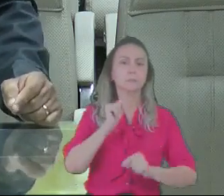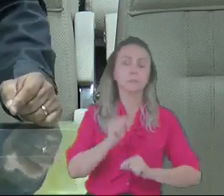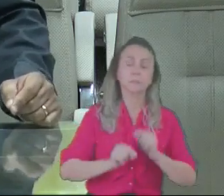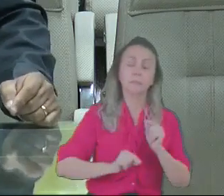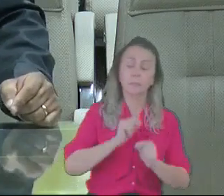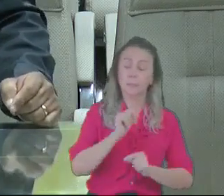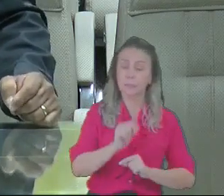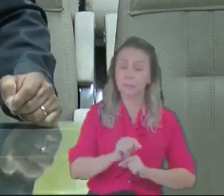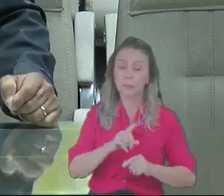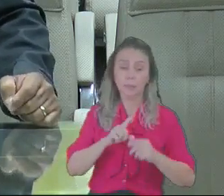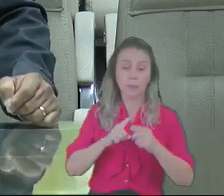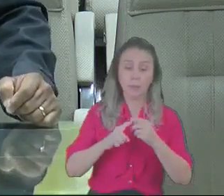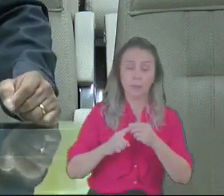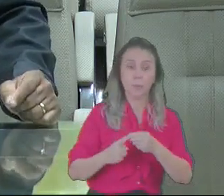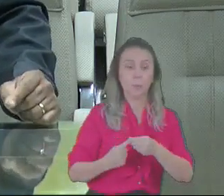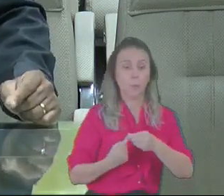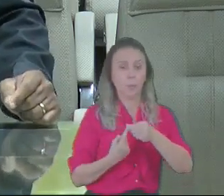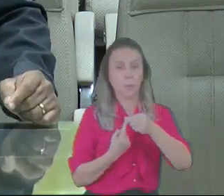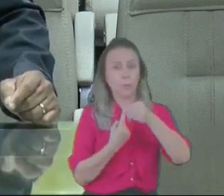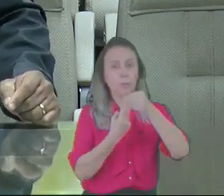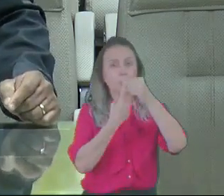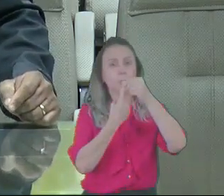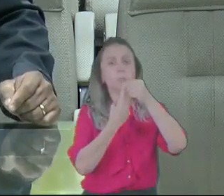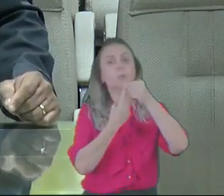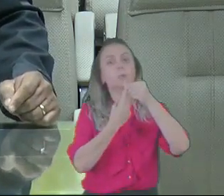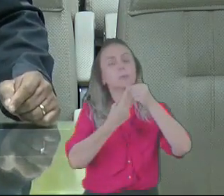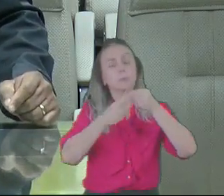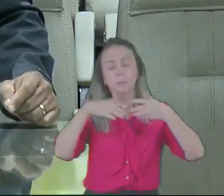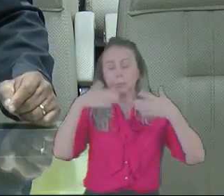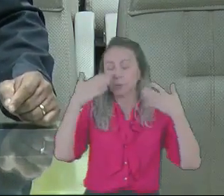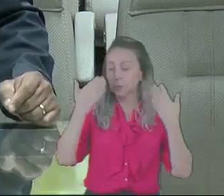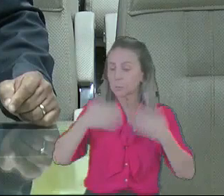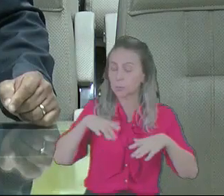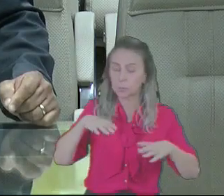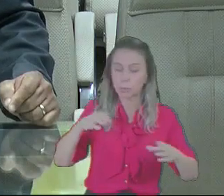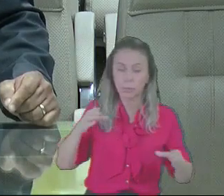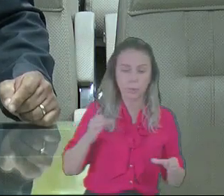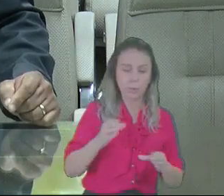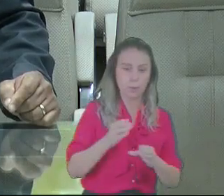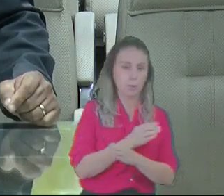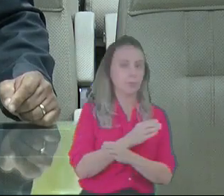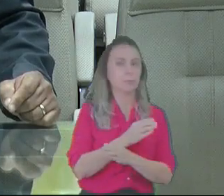maiúscula e ela é abundante na sua presença